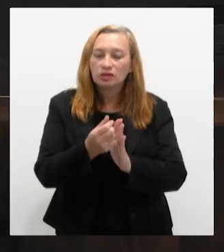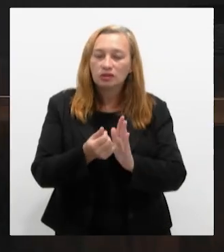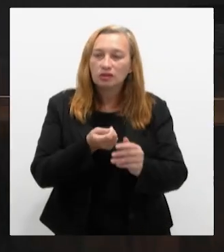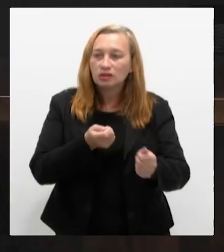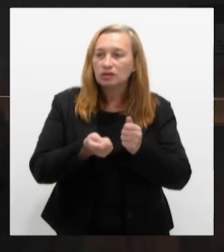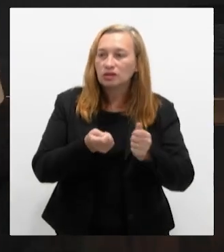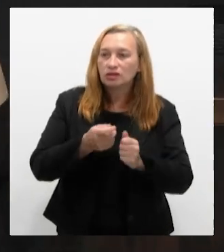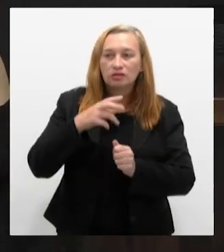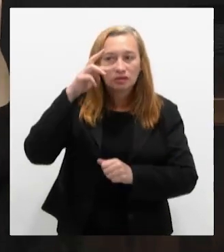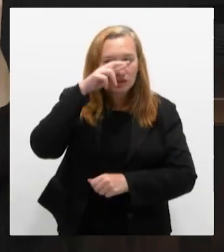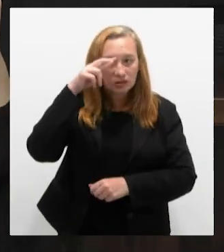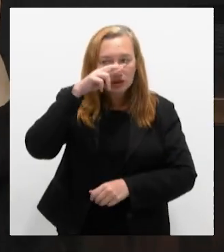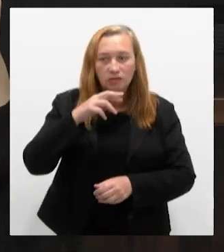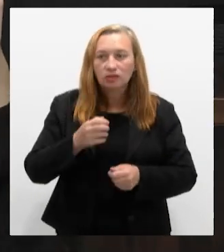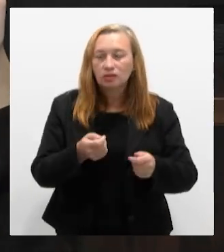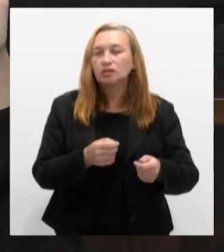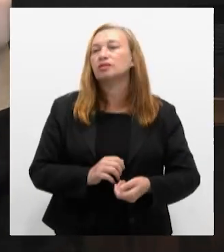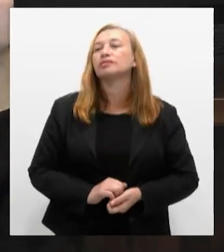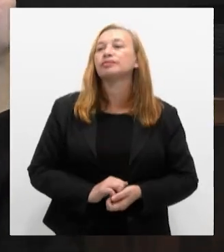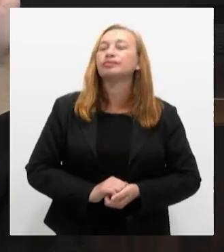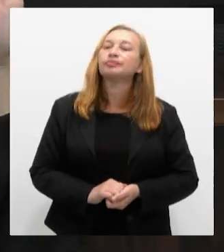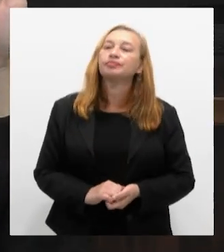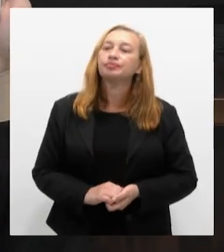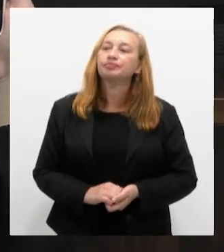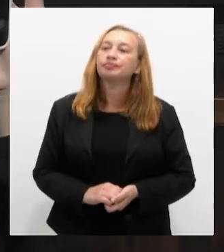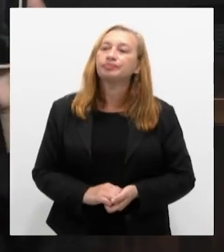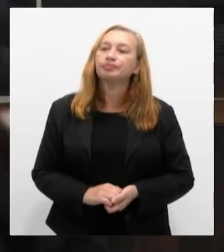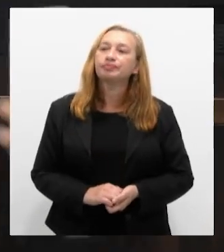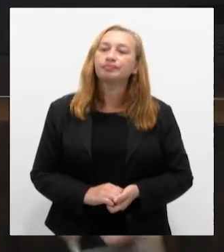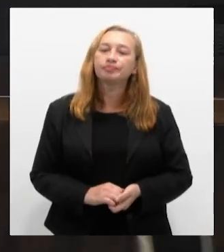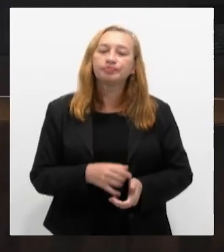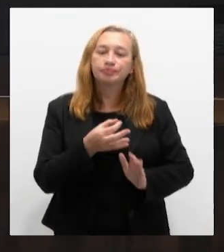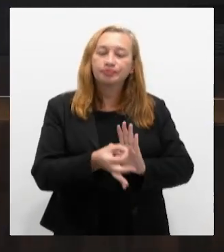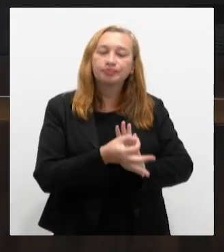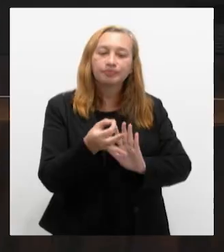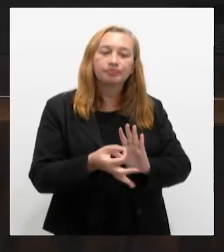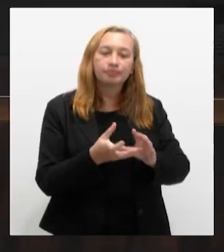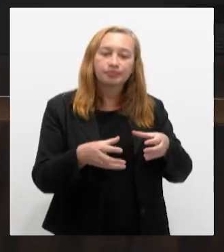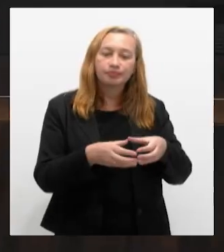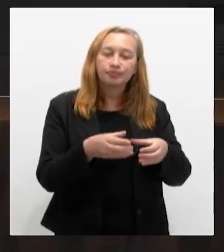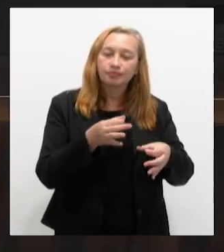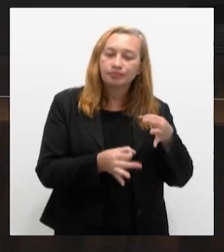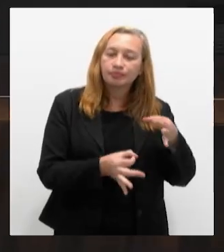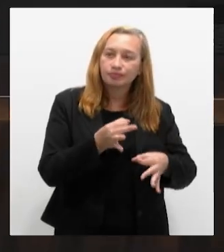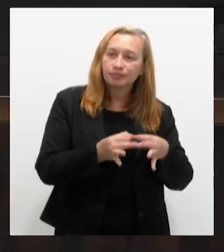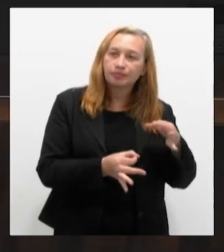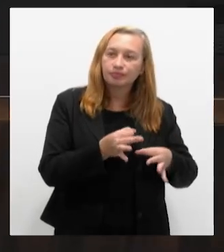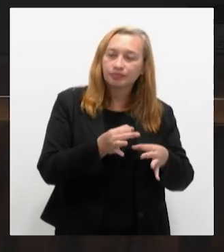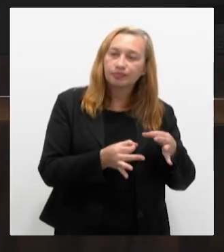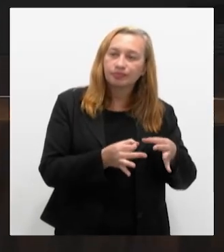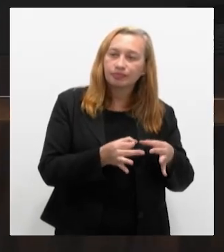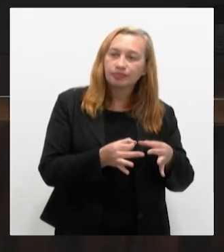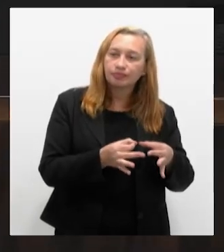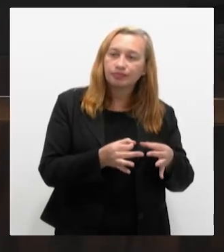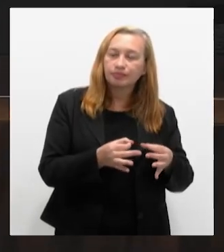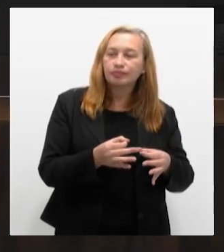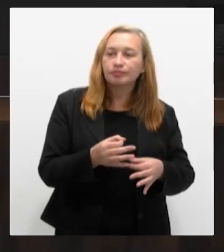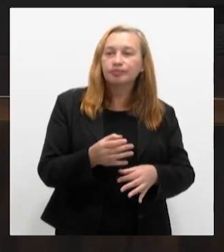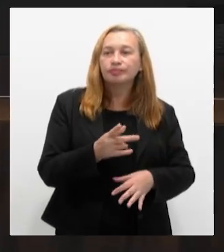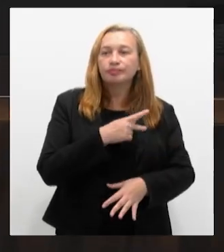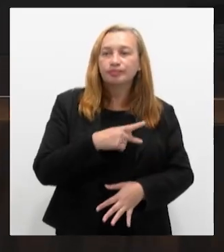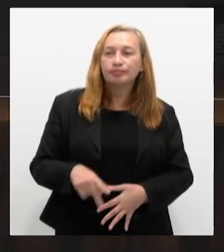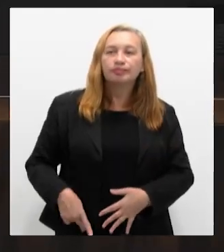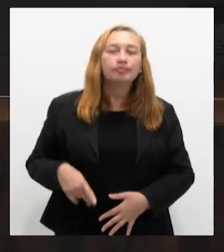Finanças, Fiscalização Financeira e Controle, para emitir parecer pela Comissão de Constituição e Justiça, nosso querido